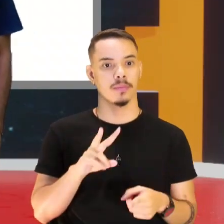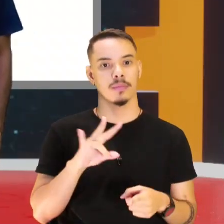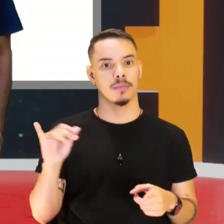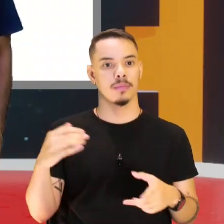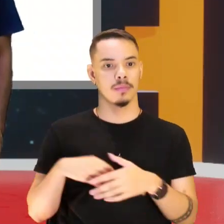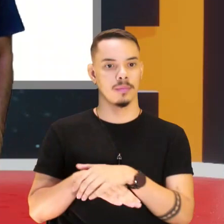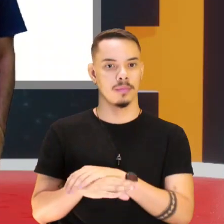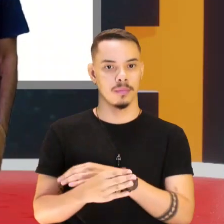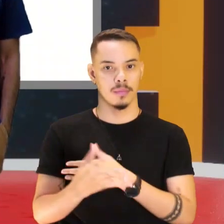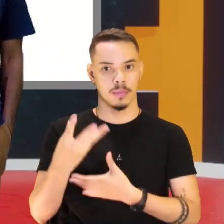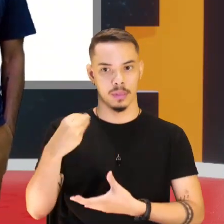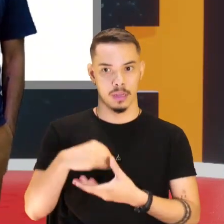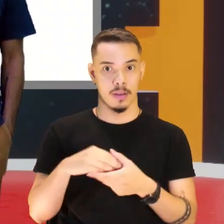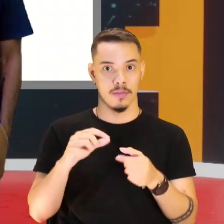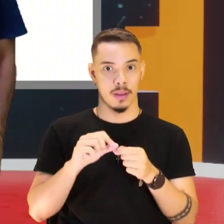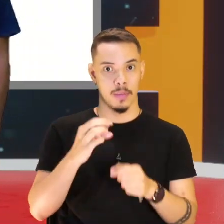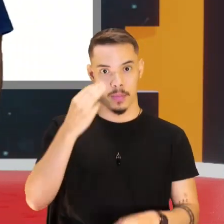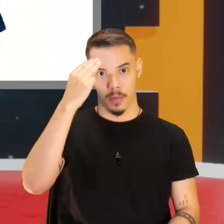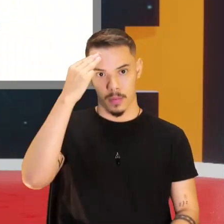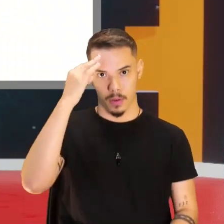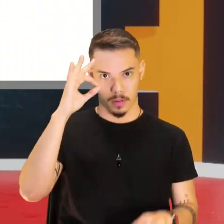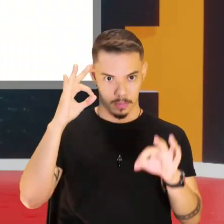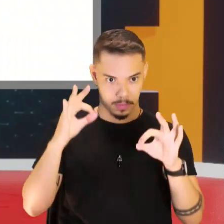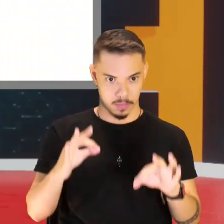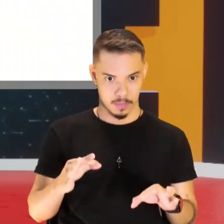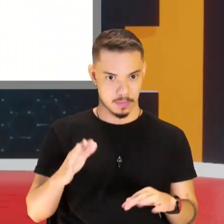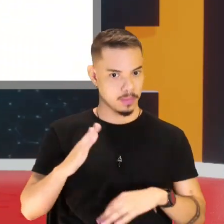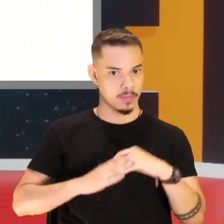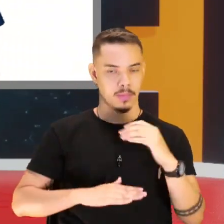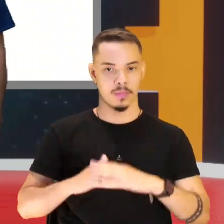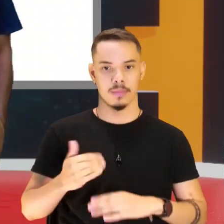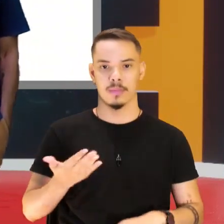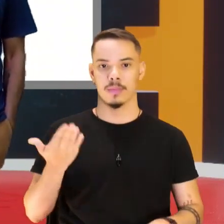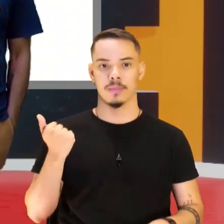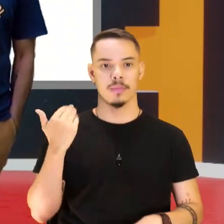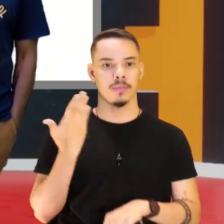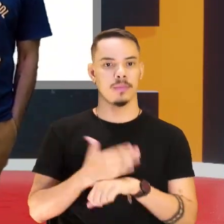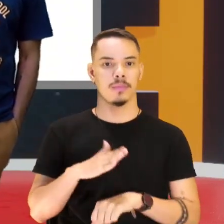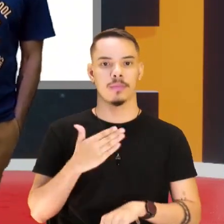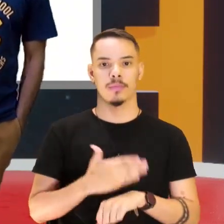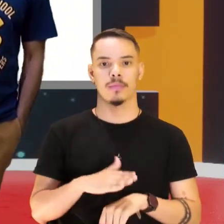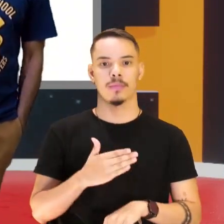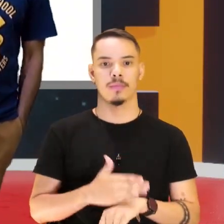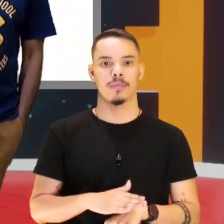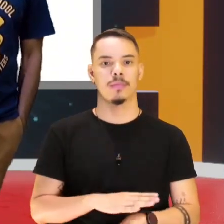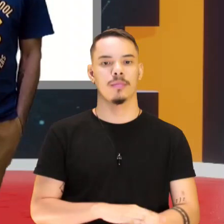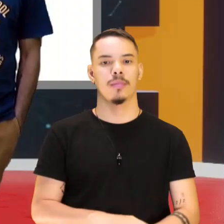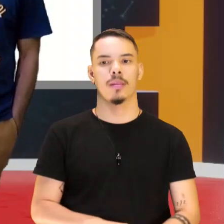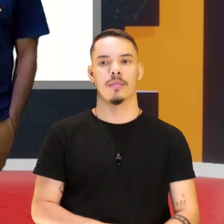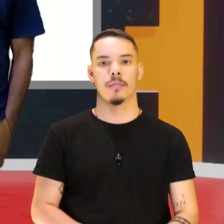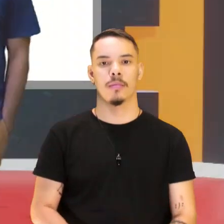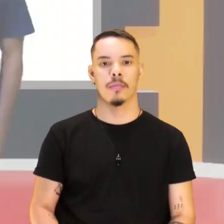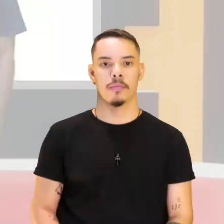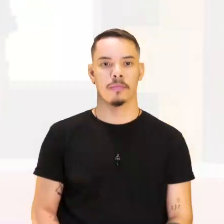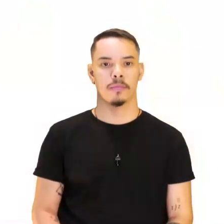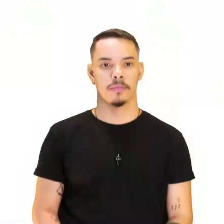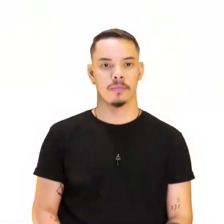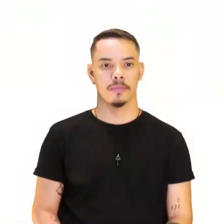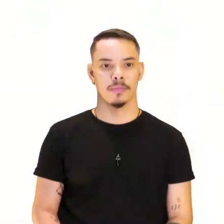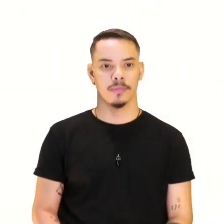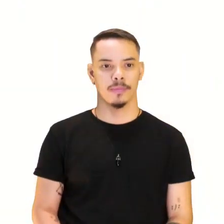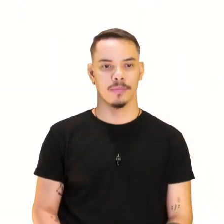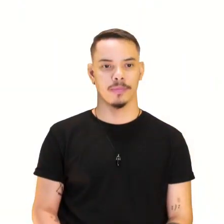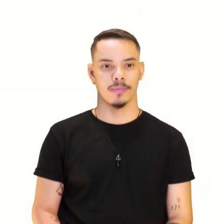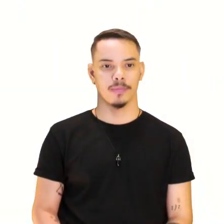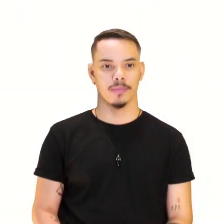internalizar aí, isso vai ficar na sua memória. Então, mão na massa, mão na massa. Olha lá na telinha, os